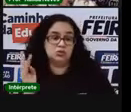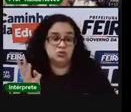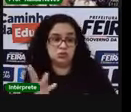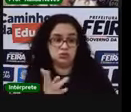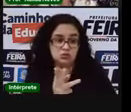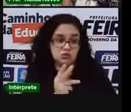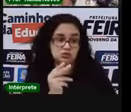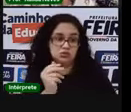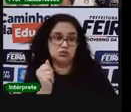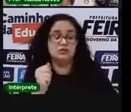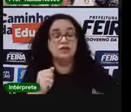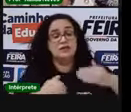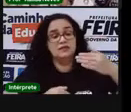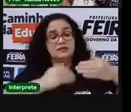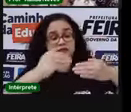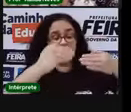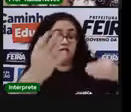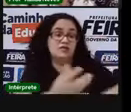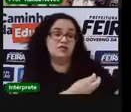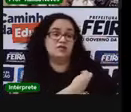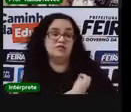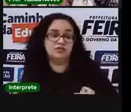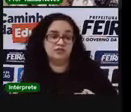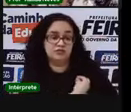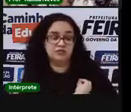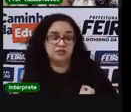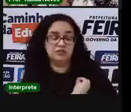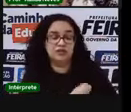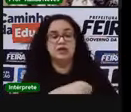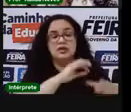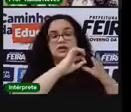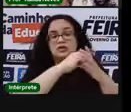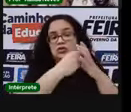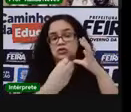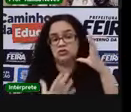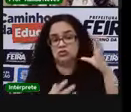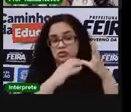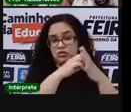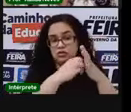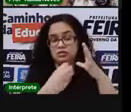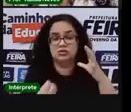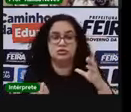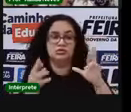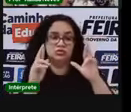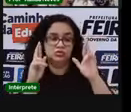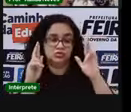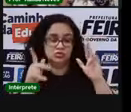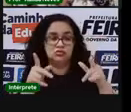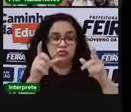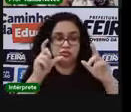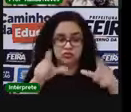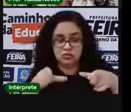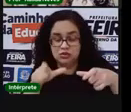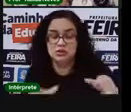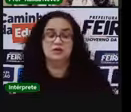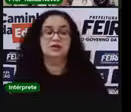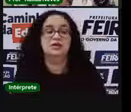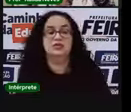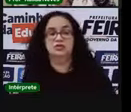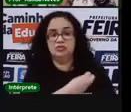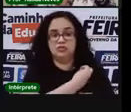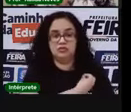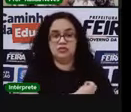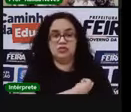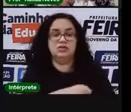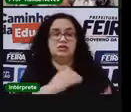passarmos pelas etapas da vida, fomos adquirindo características diferentes conforme o lugar e a vida material que desenvolvemos